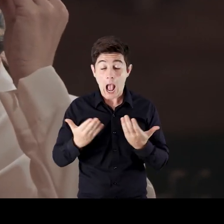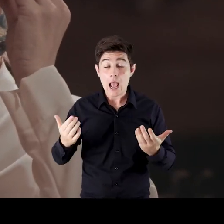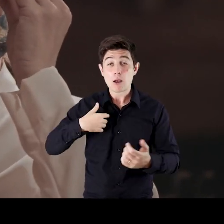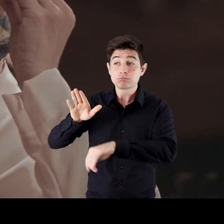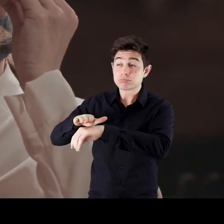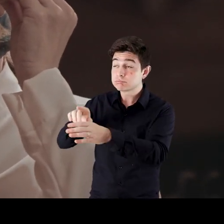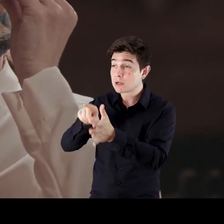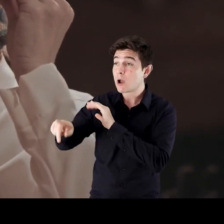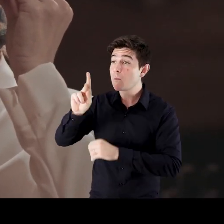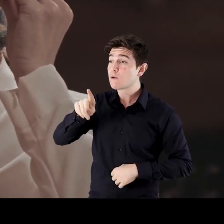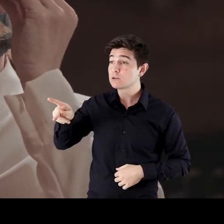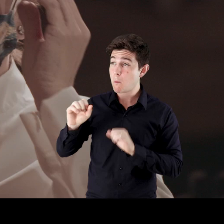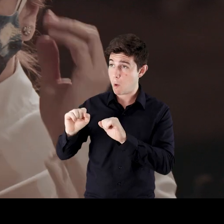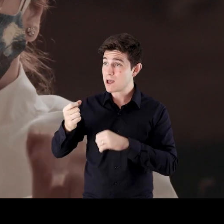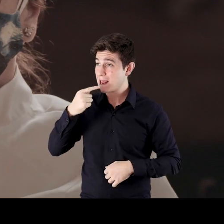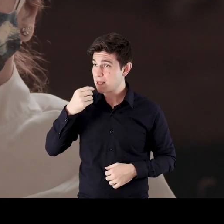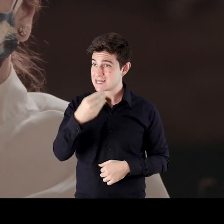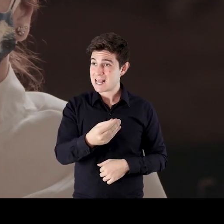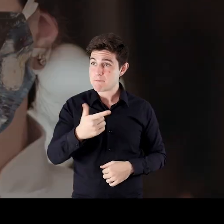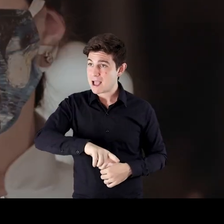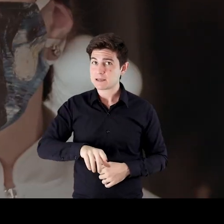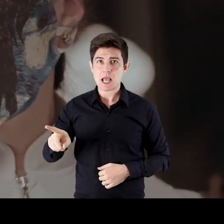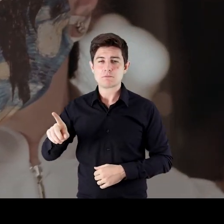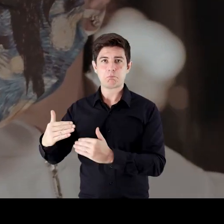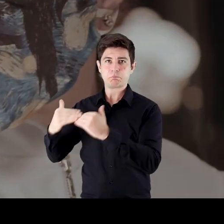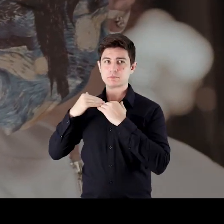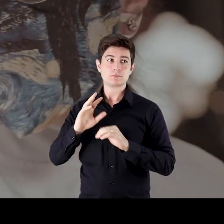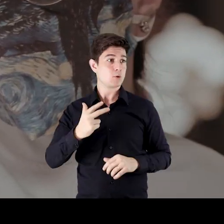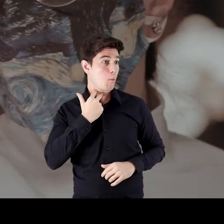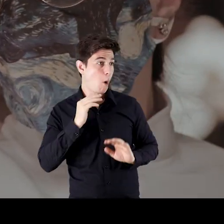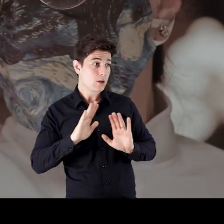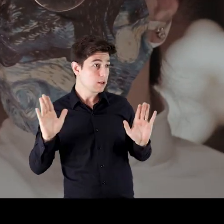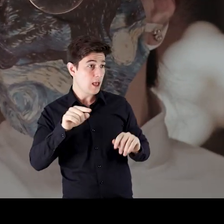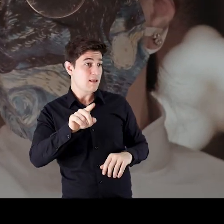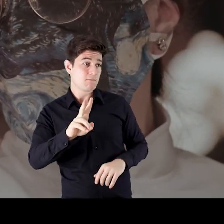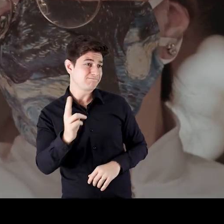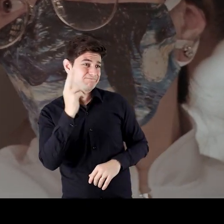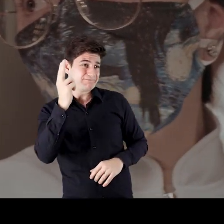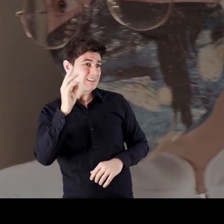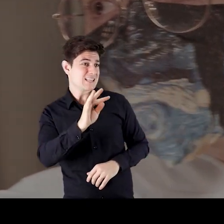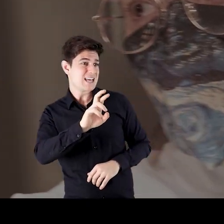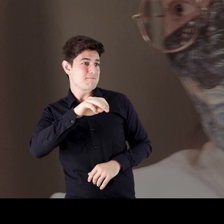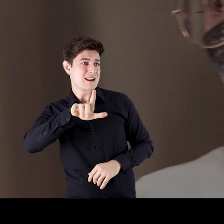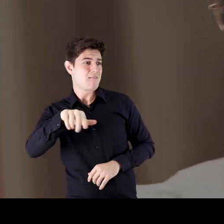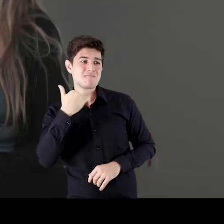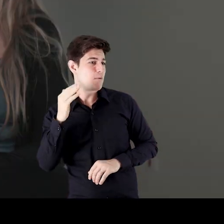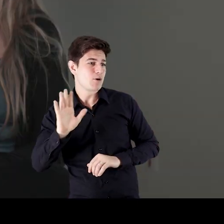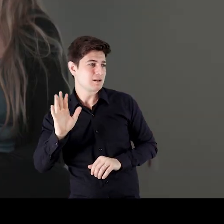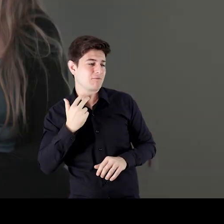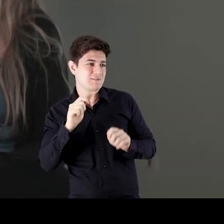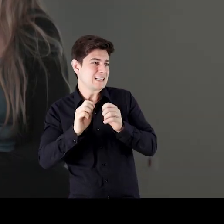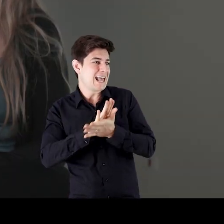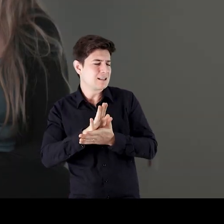se podia dar algum outro remédio para ele. Ele me repreendeu dizendo que ele já tinha avisado que era um paciente terminal e que não tinha nada para fazer. Se